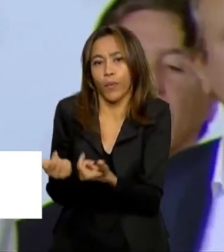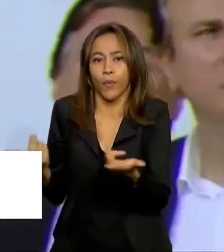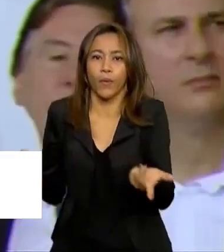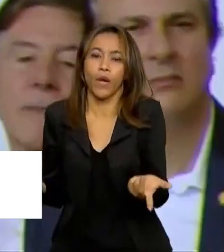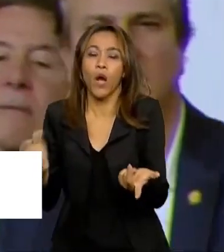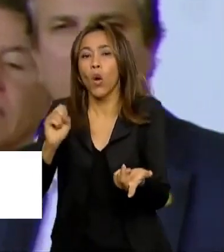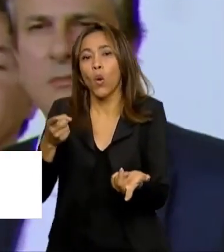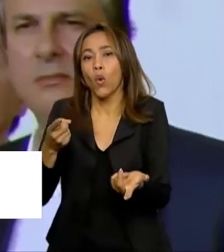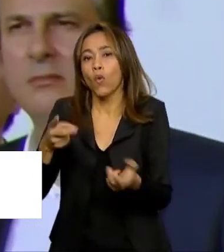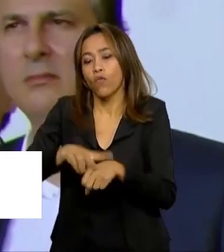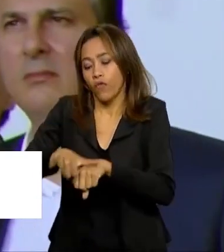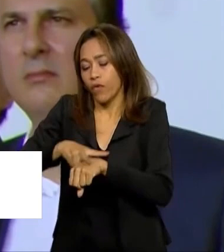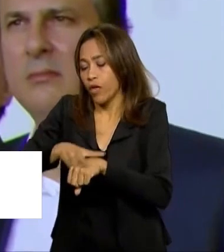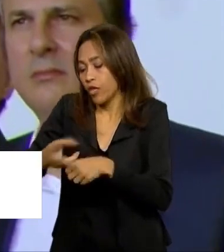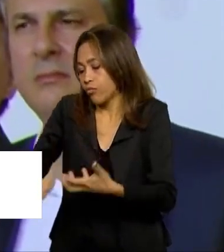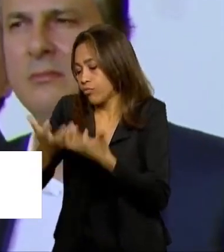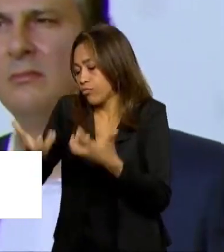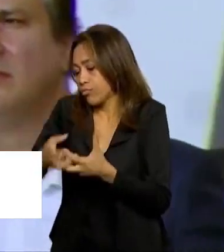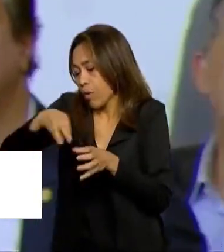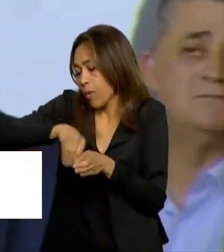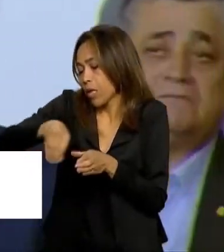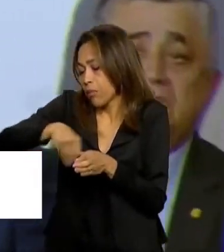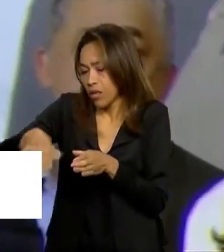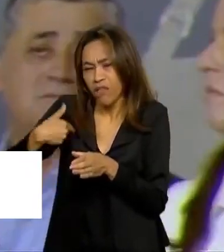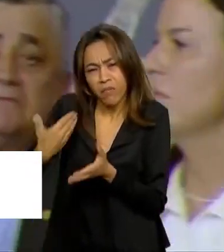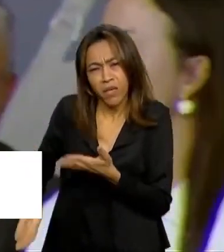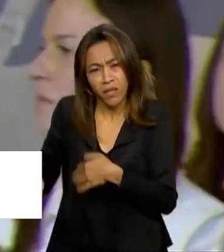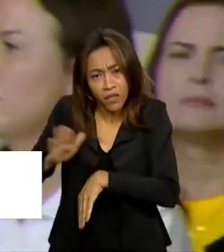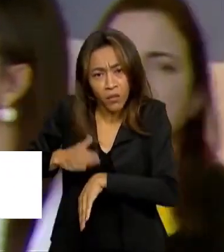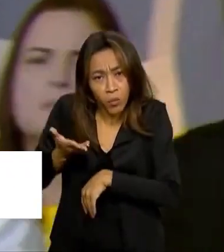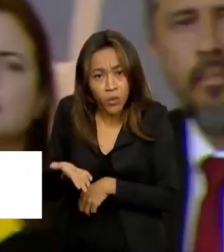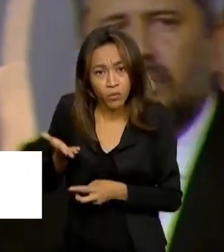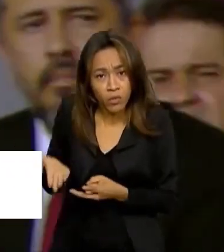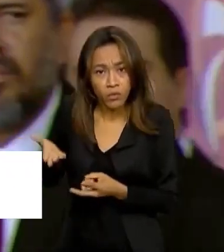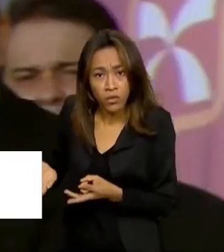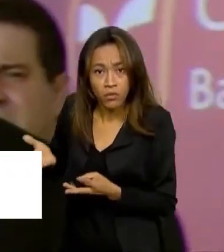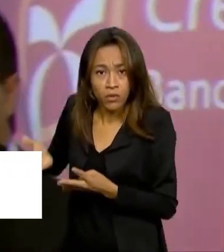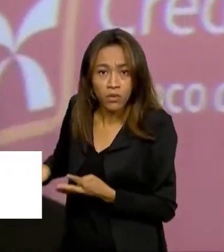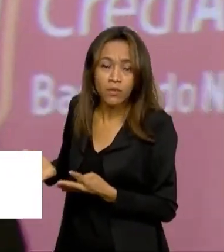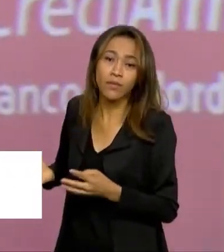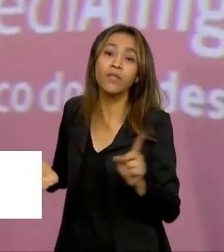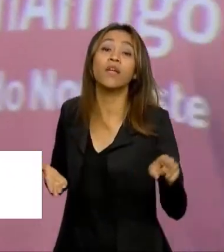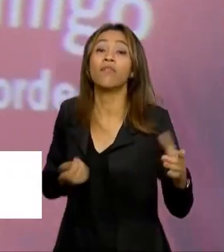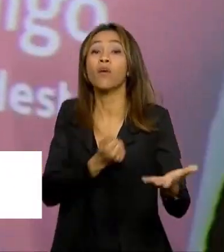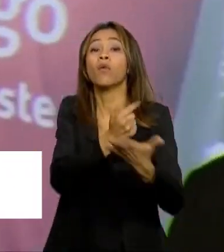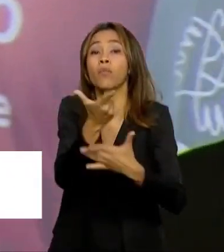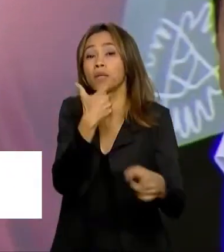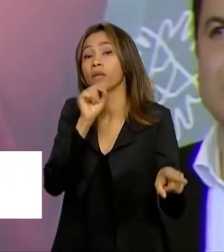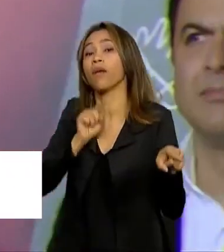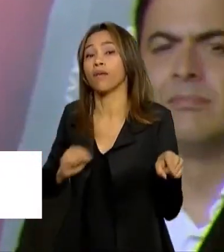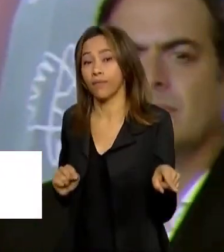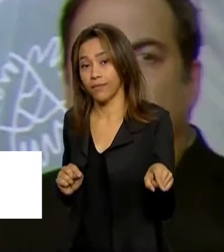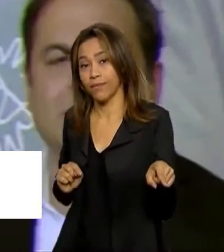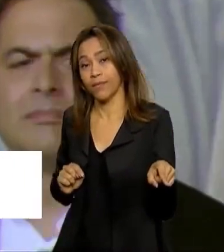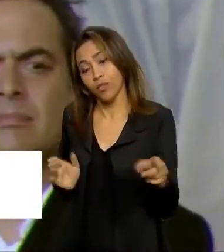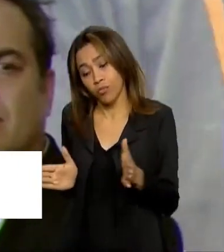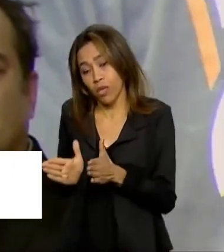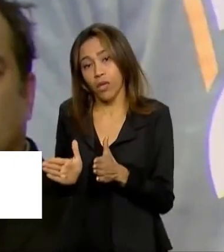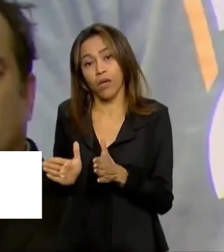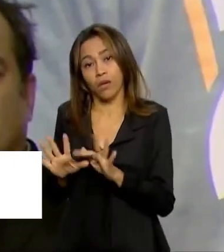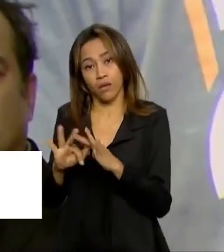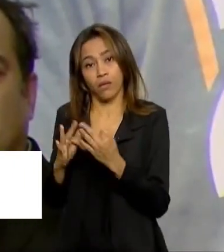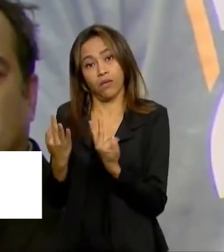plantando hortaliça. Sabe? Ele precisa comprar de quem? Precisa comprar do